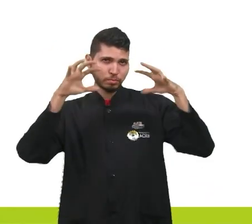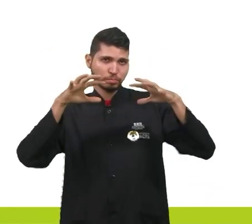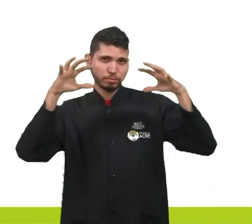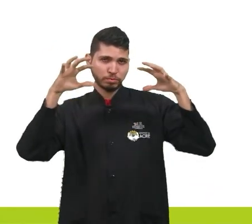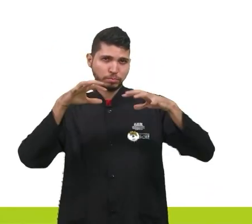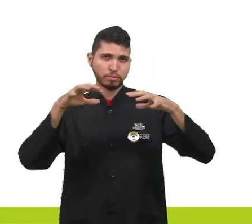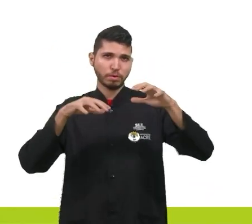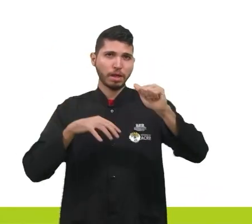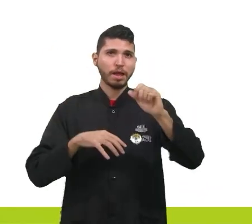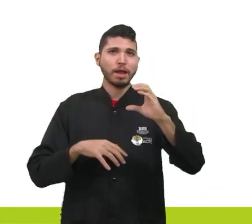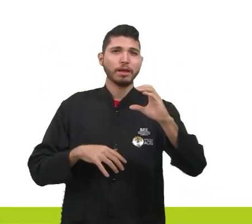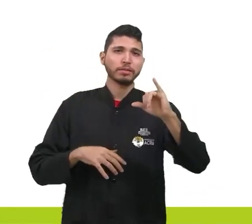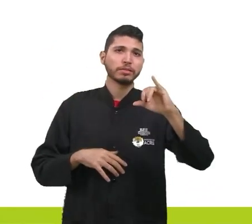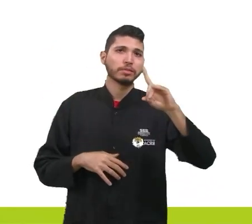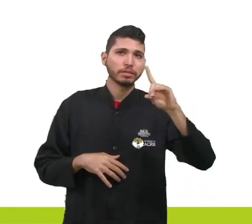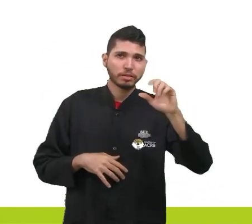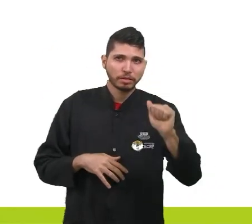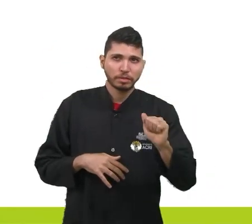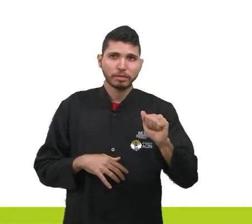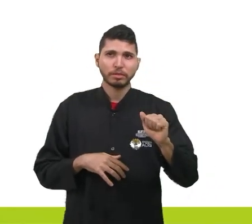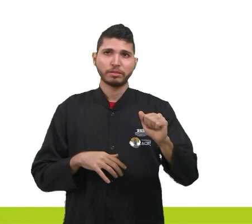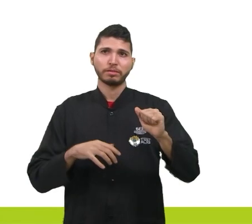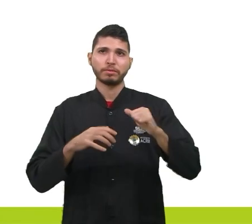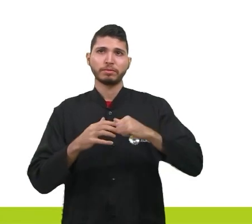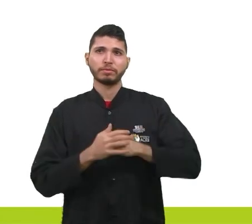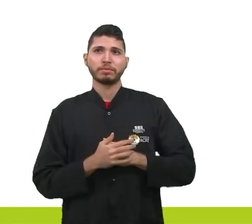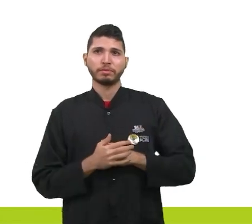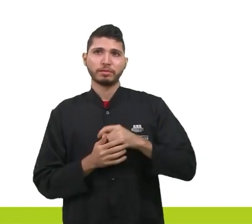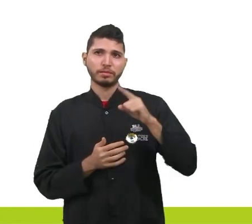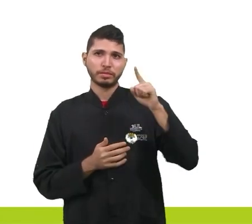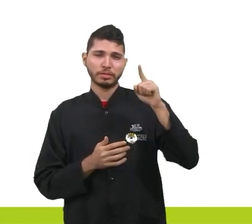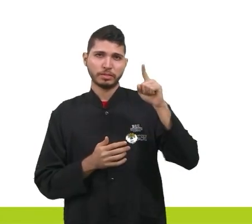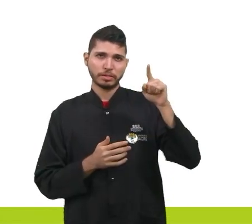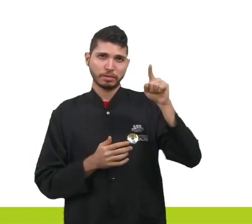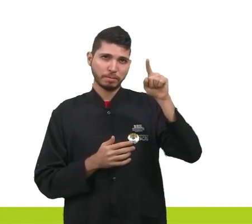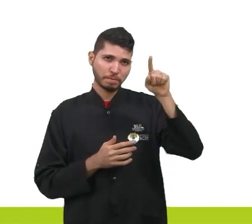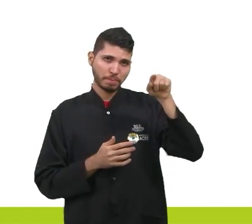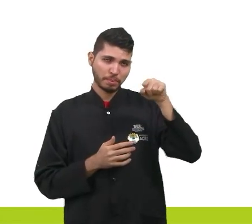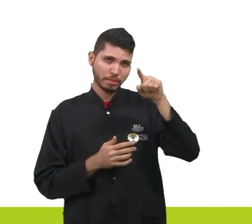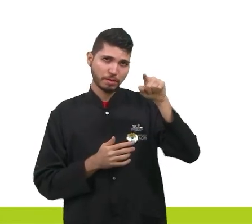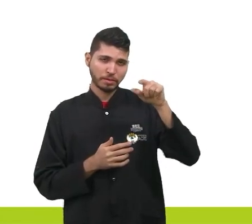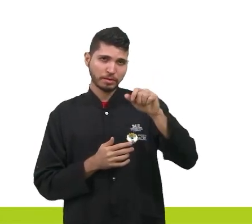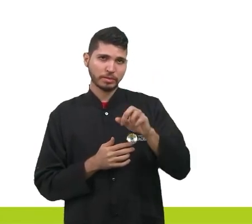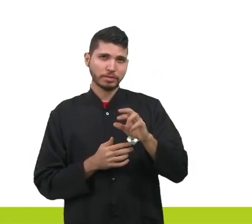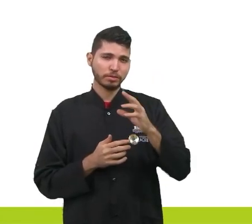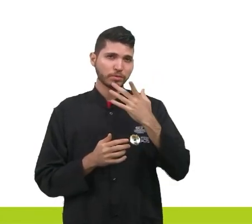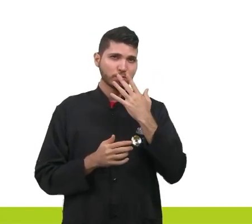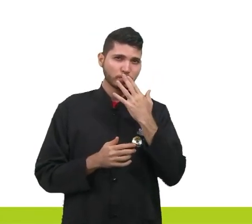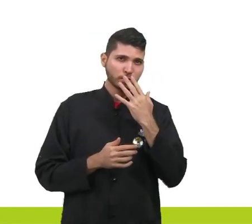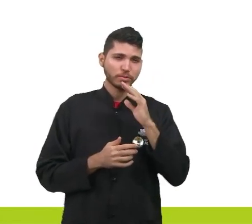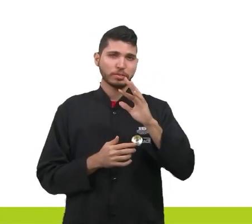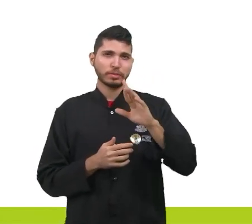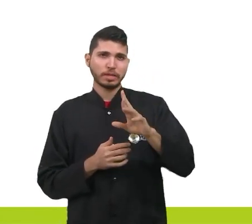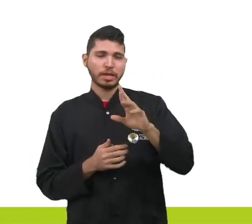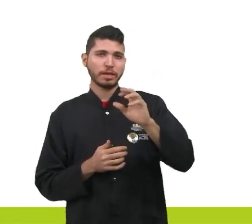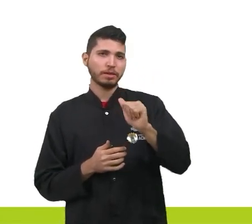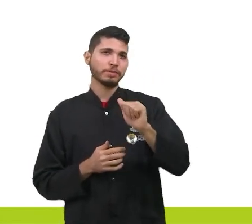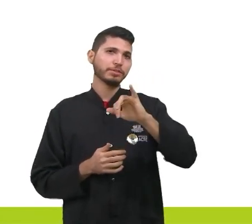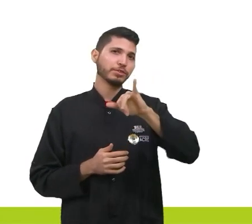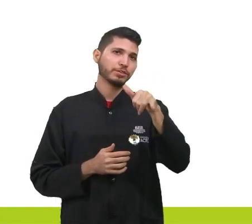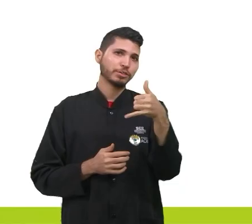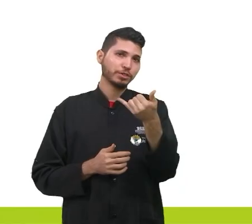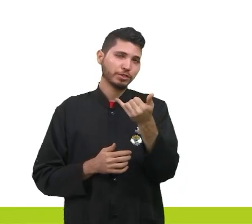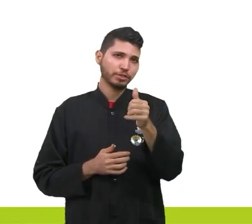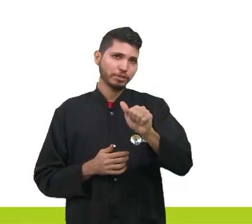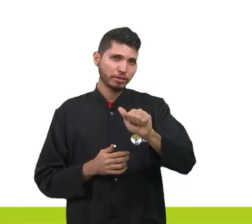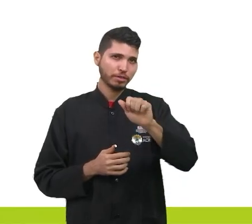aqui mais, tá? Só as rajadinhas, tá? Só algumas direções aqui, como